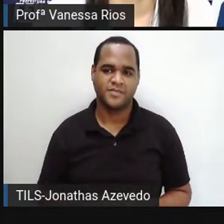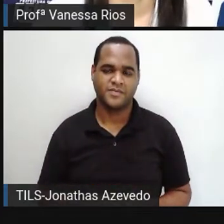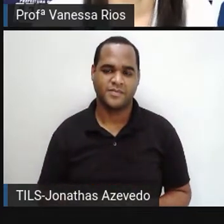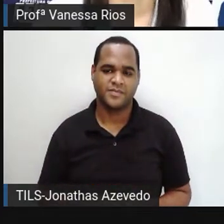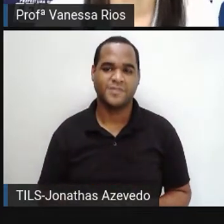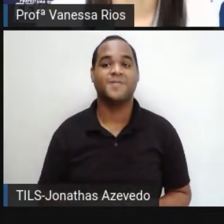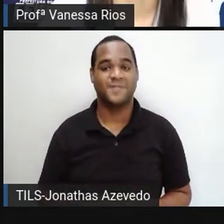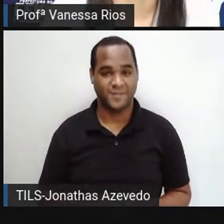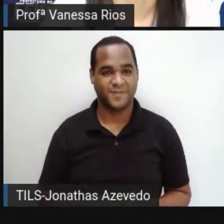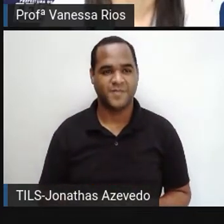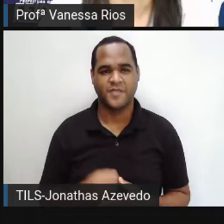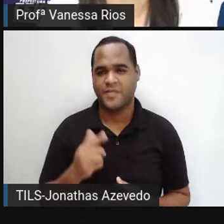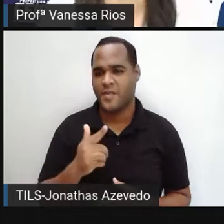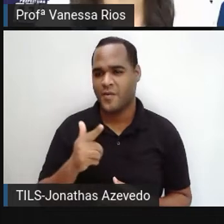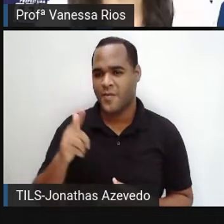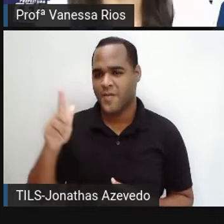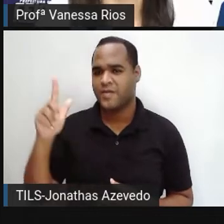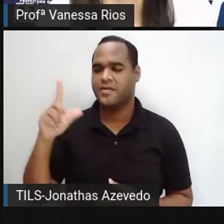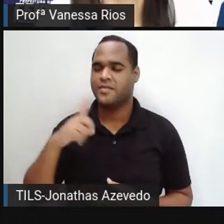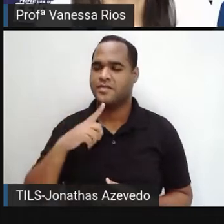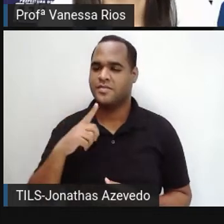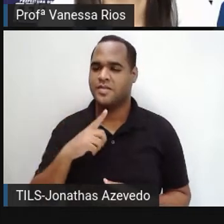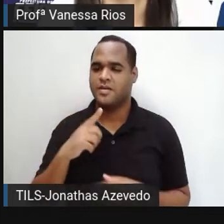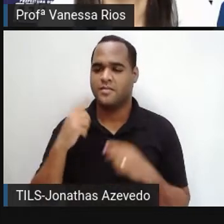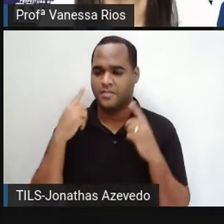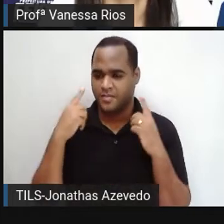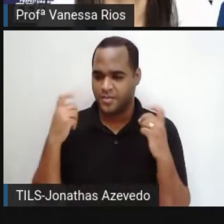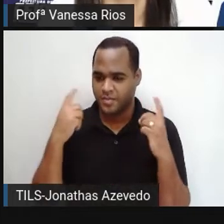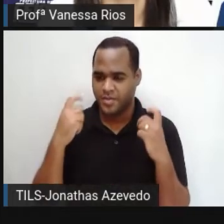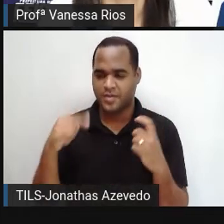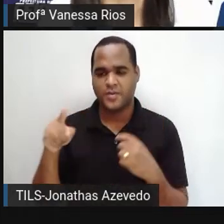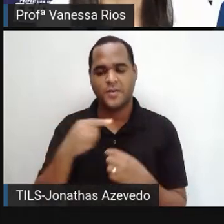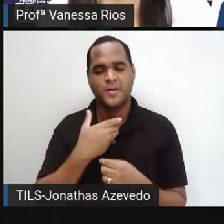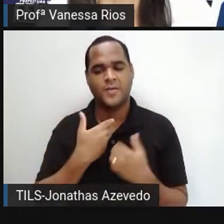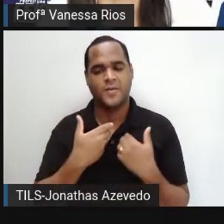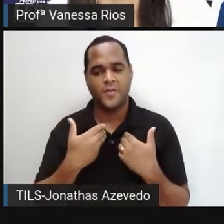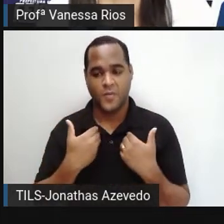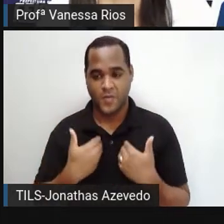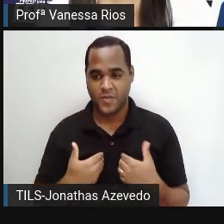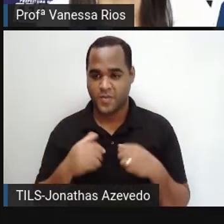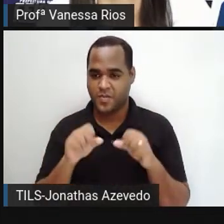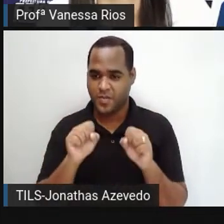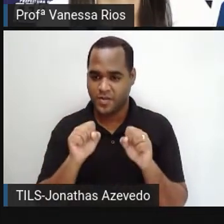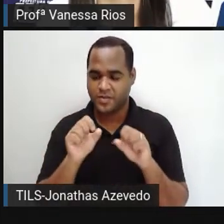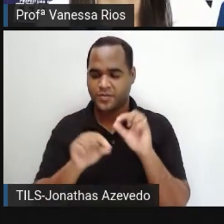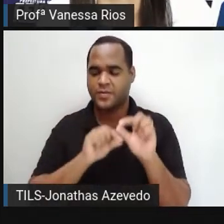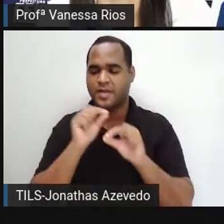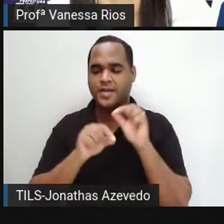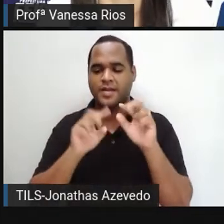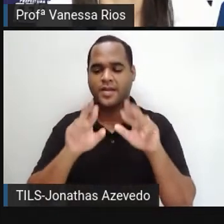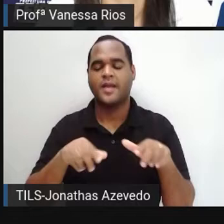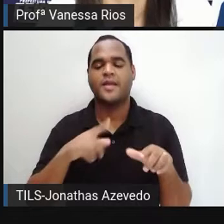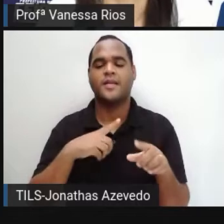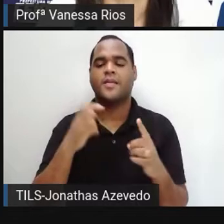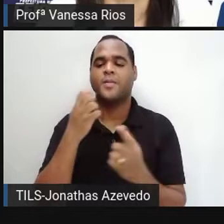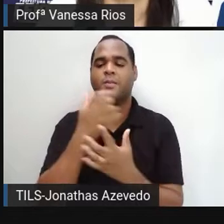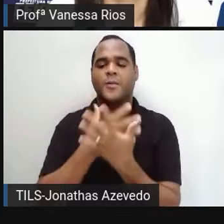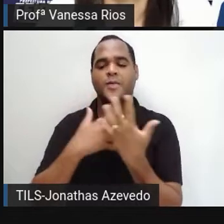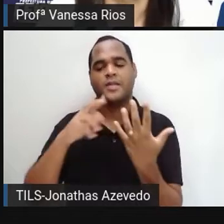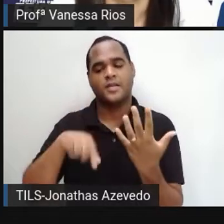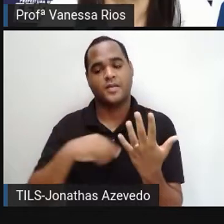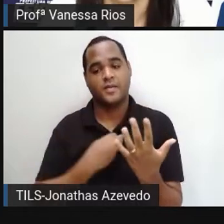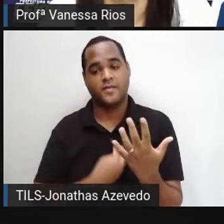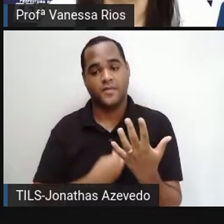E aí, além de produzir os sons, né, com o nosso corpo, o que mais podemos fazer para que a música esteja presente